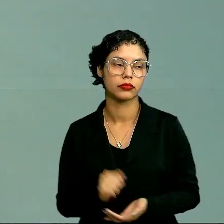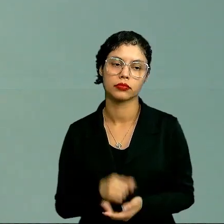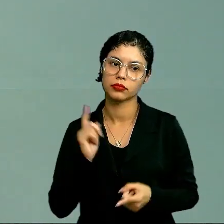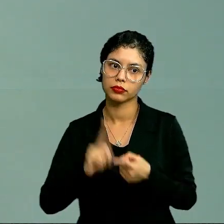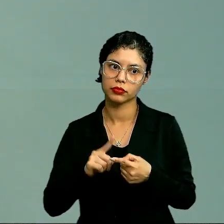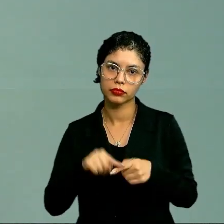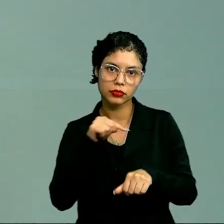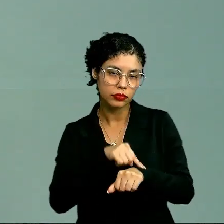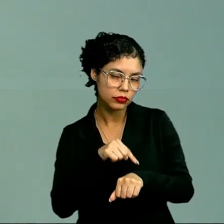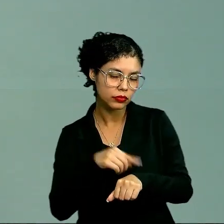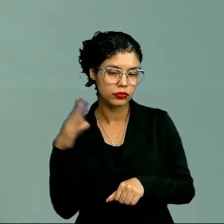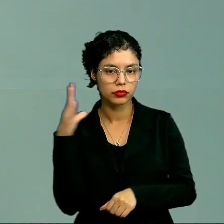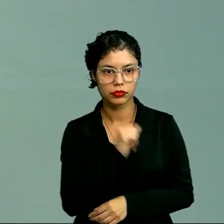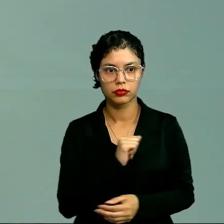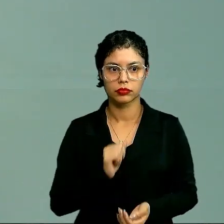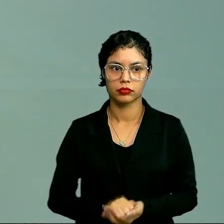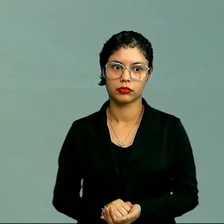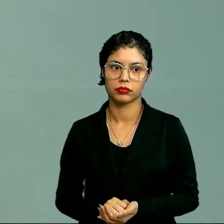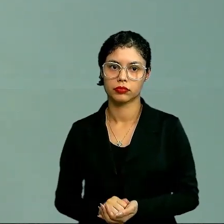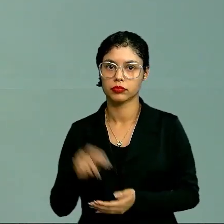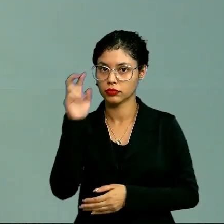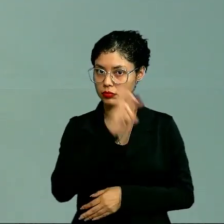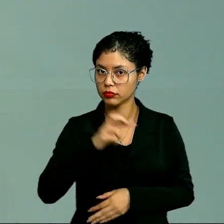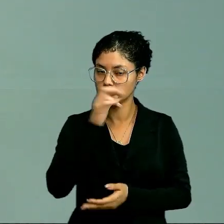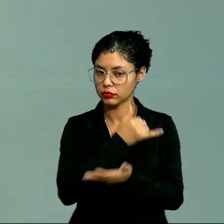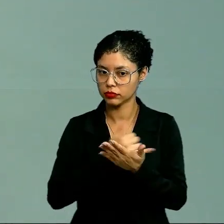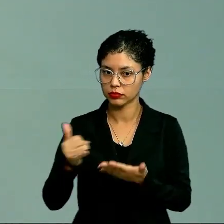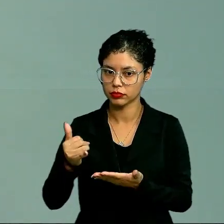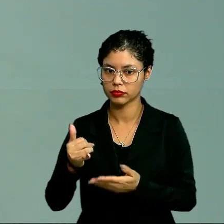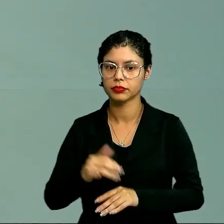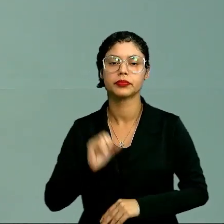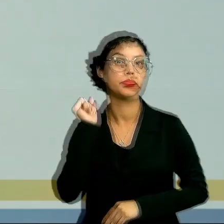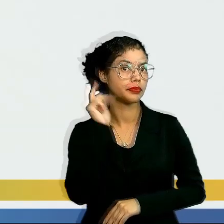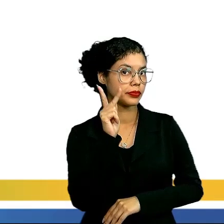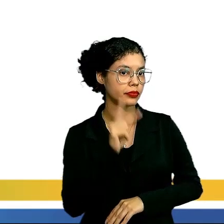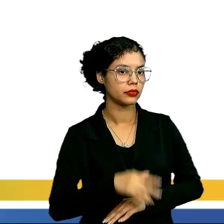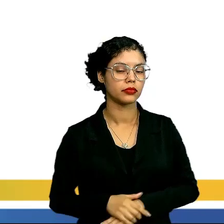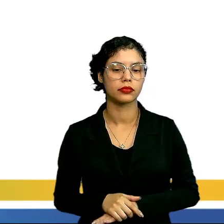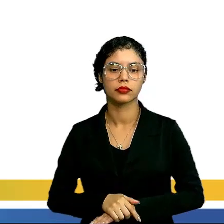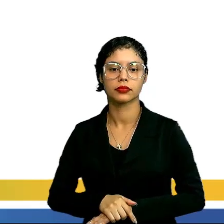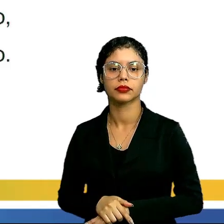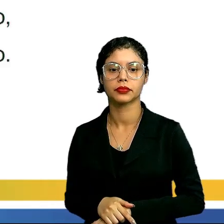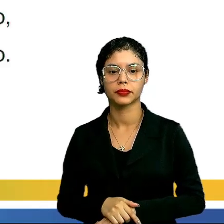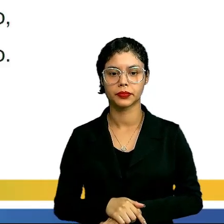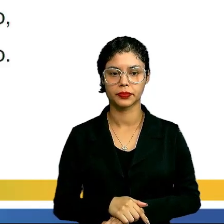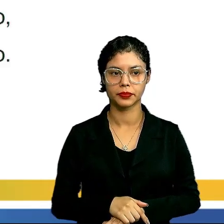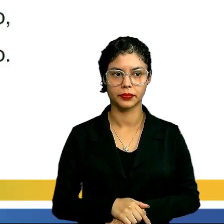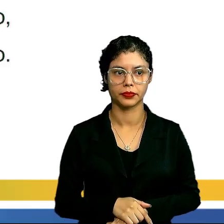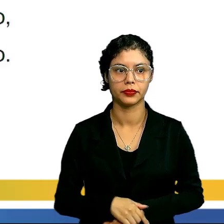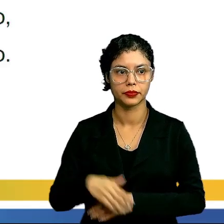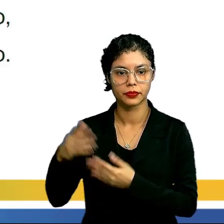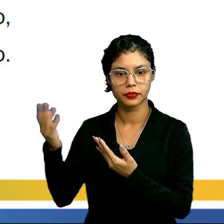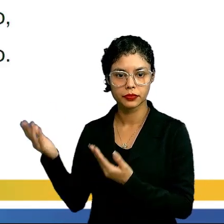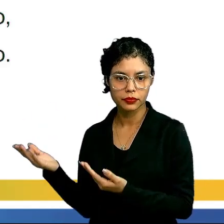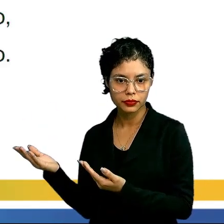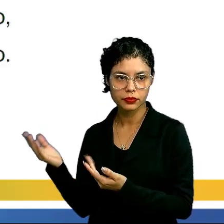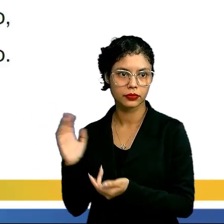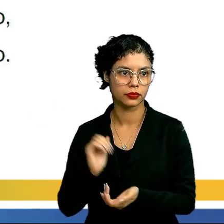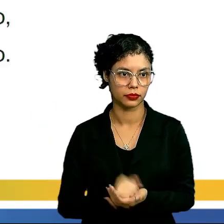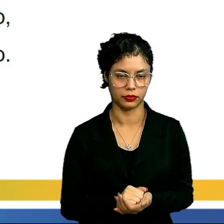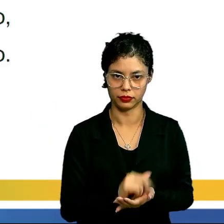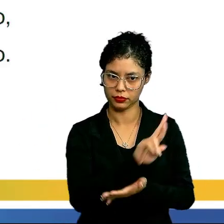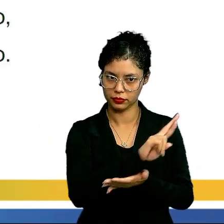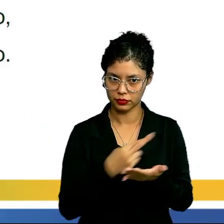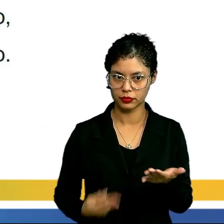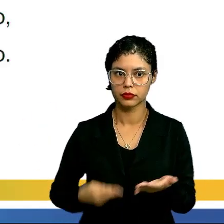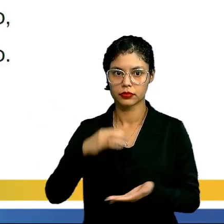porque o nosso tempo é um pouco curto, nós faremos uma análise de uma introdução, ok? Vamos à análise da nossa introdução. Essa